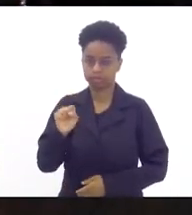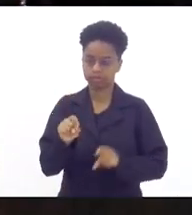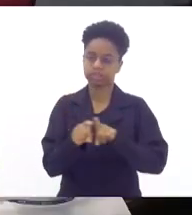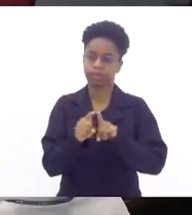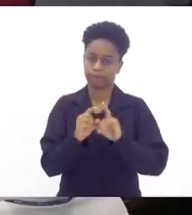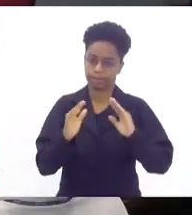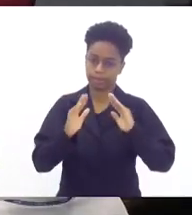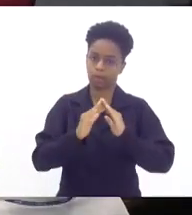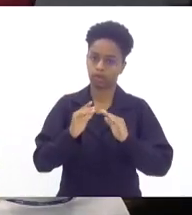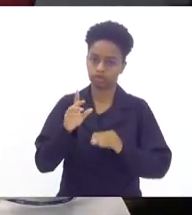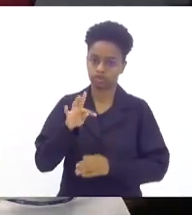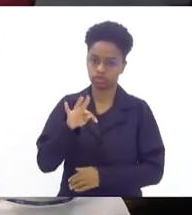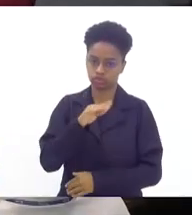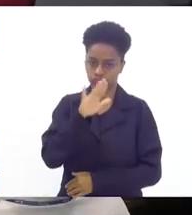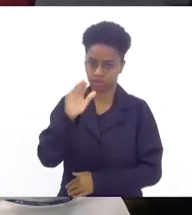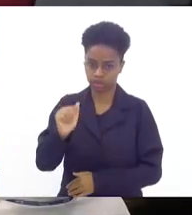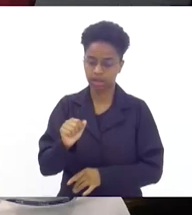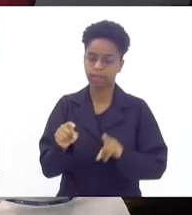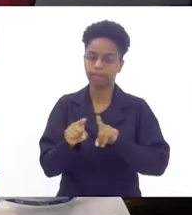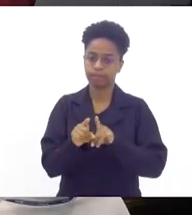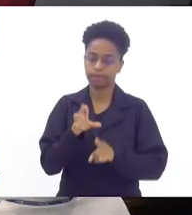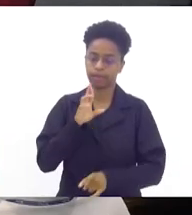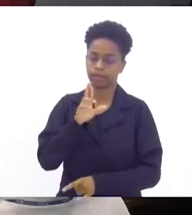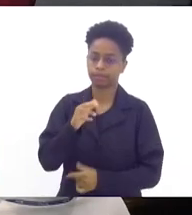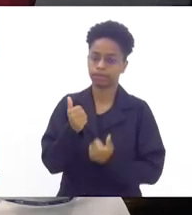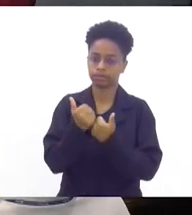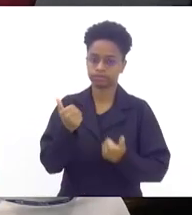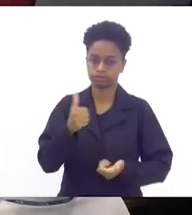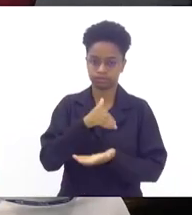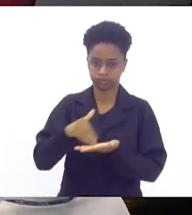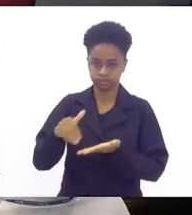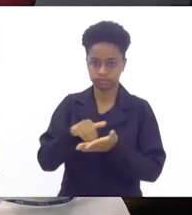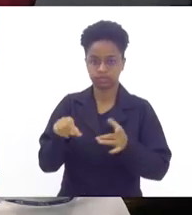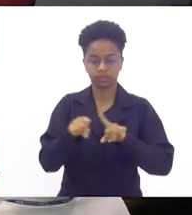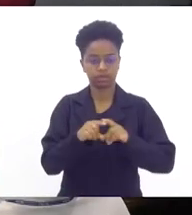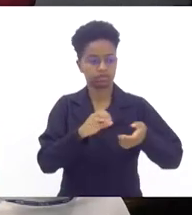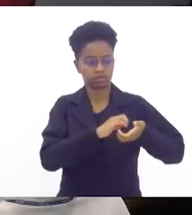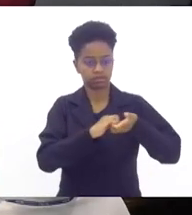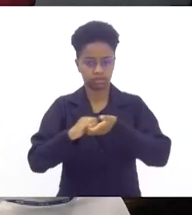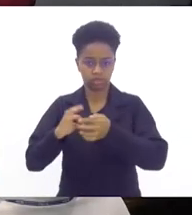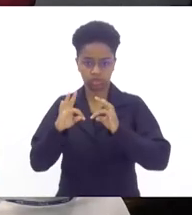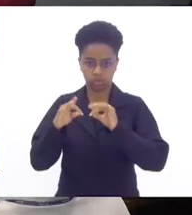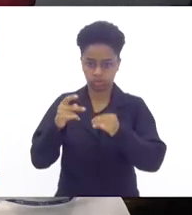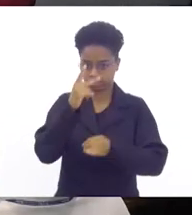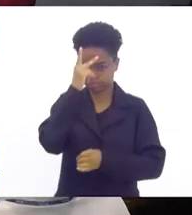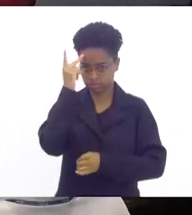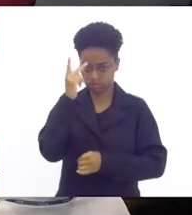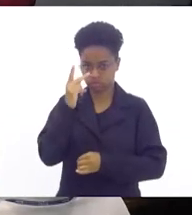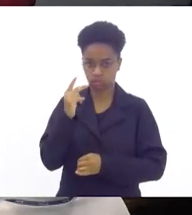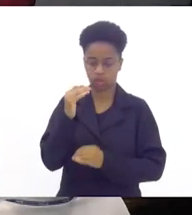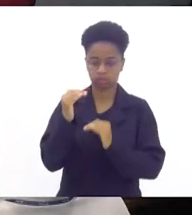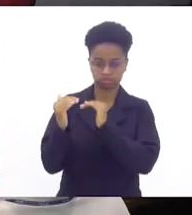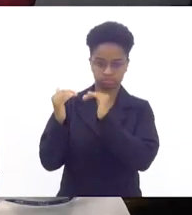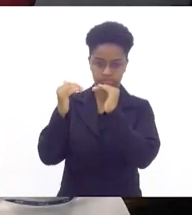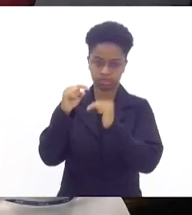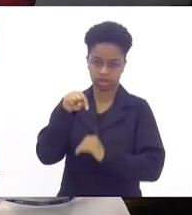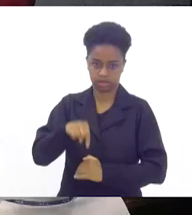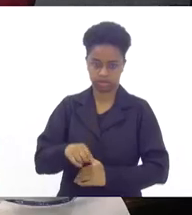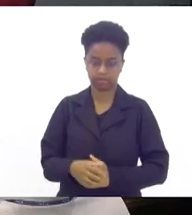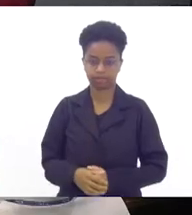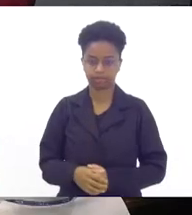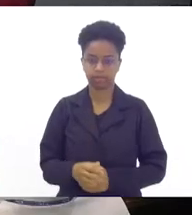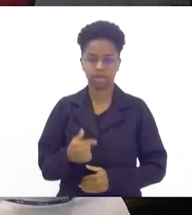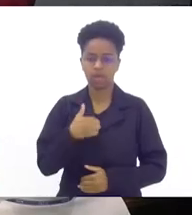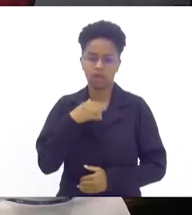Tijuca Em Nome do Nosso subsecretários saudar todas as autoridades presentes Presidente Eu quero fazer uma